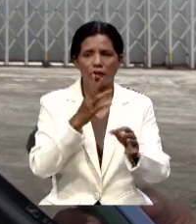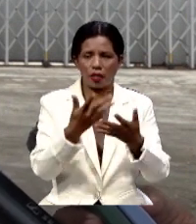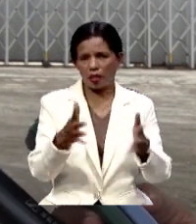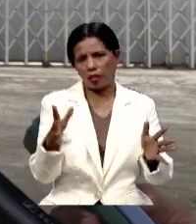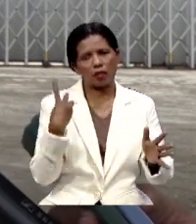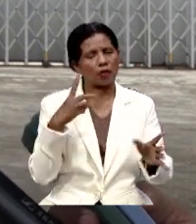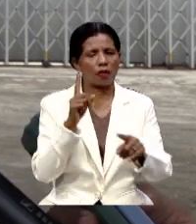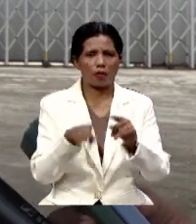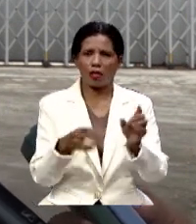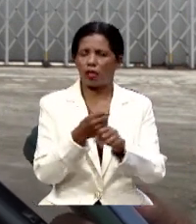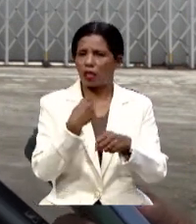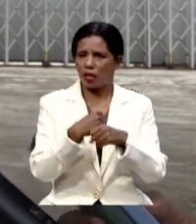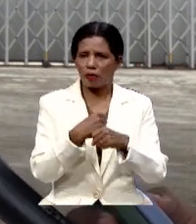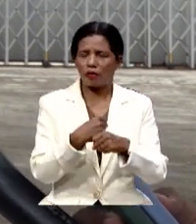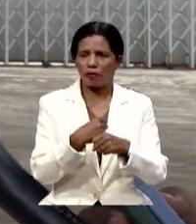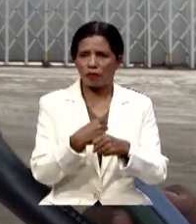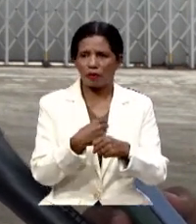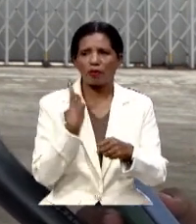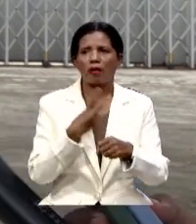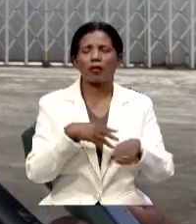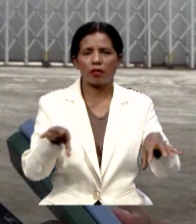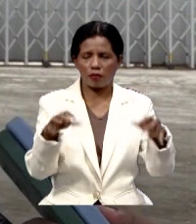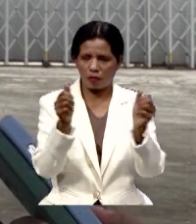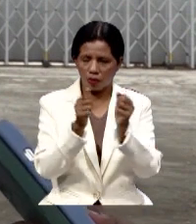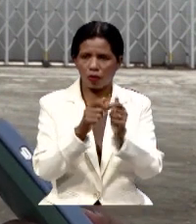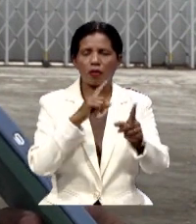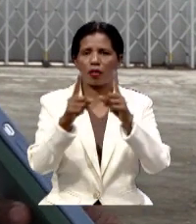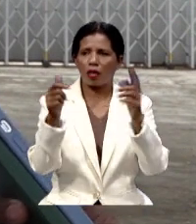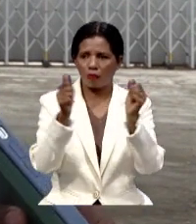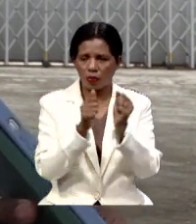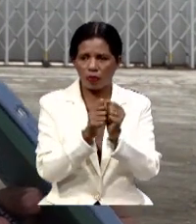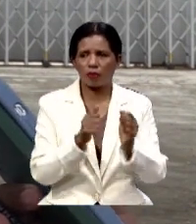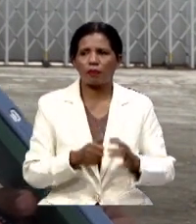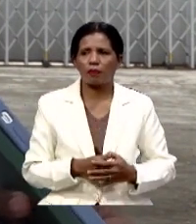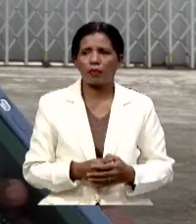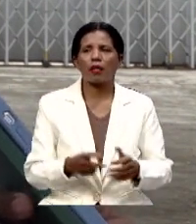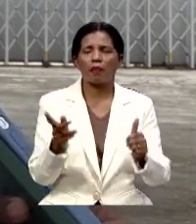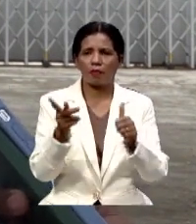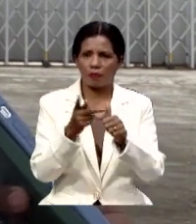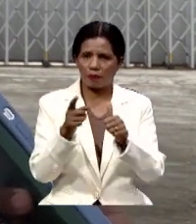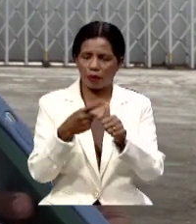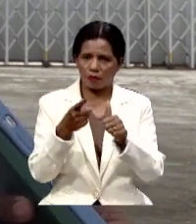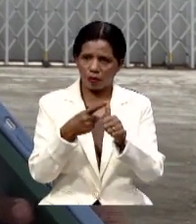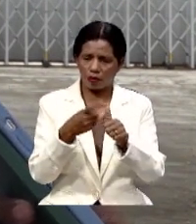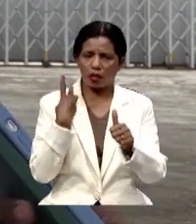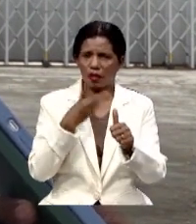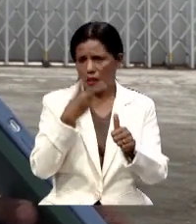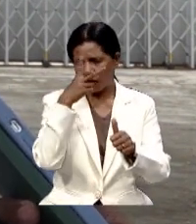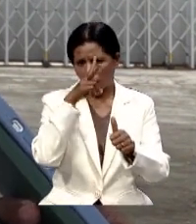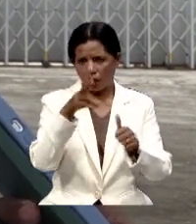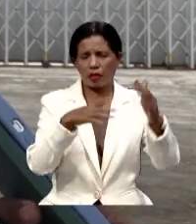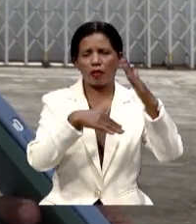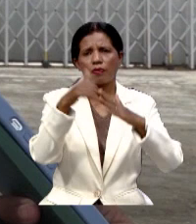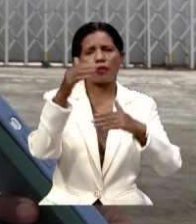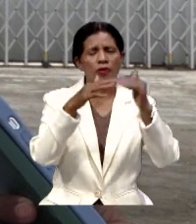halbotida então se eu já me almoço a muito quando eu colhia malu já kata primeiro ita tem que ulu para infraestrutura